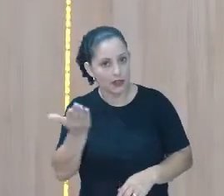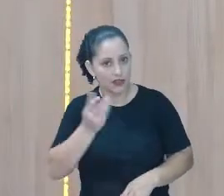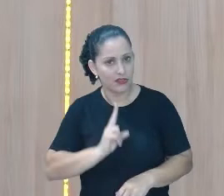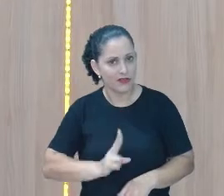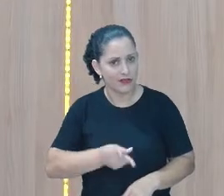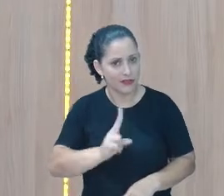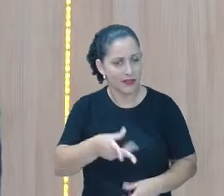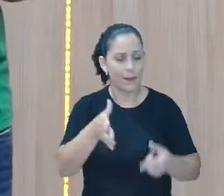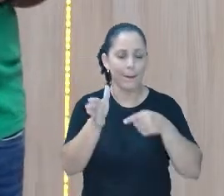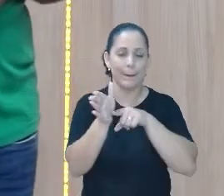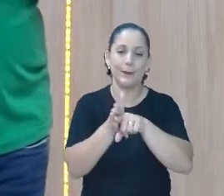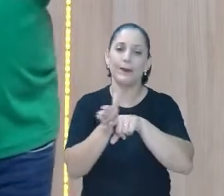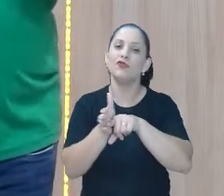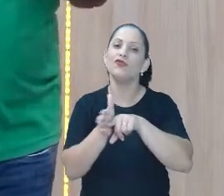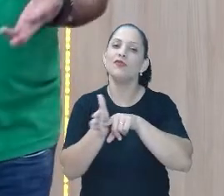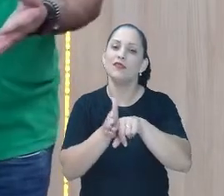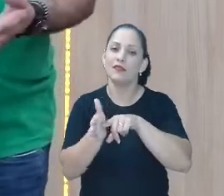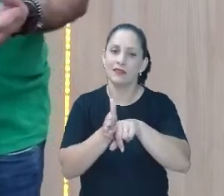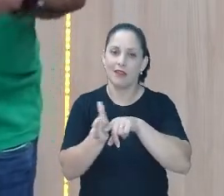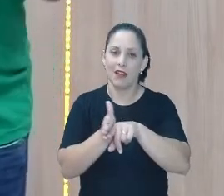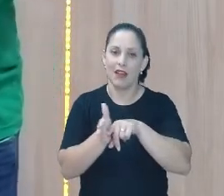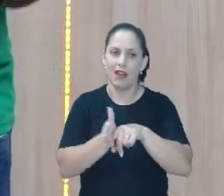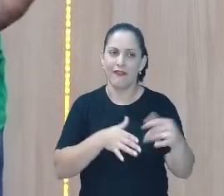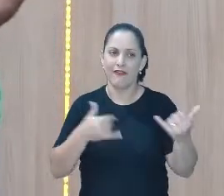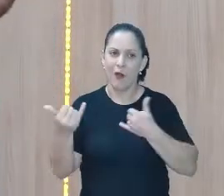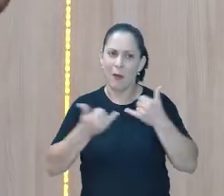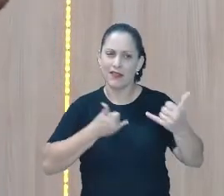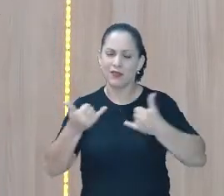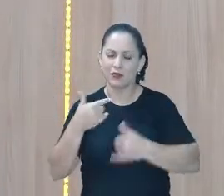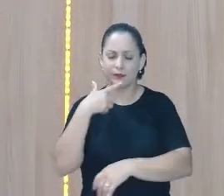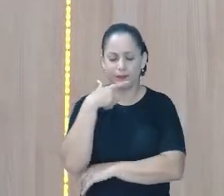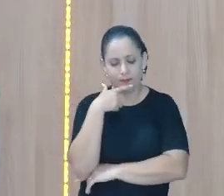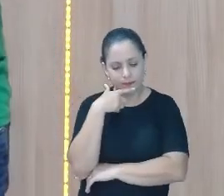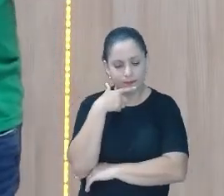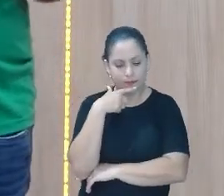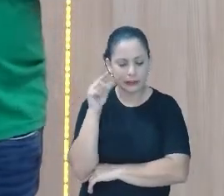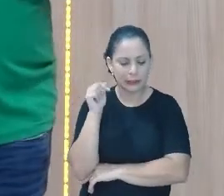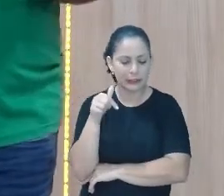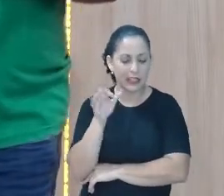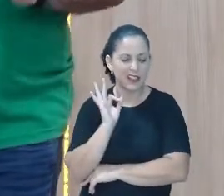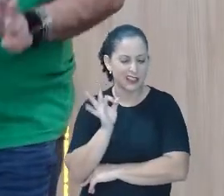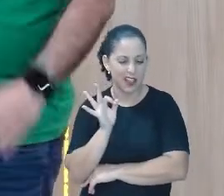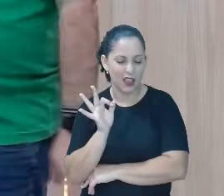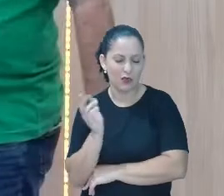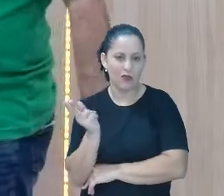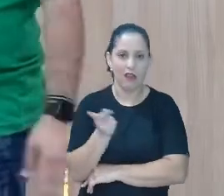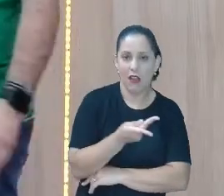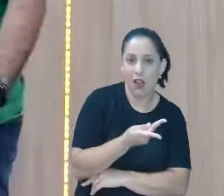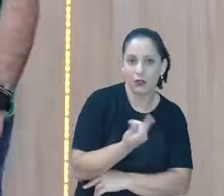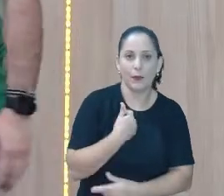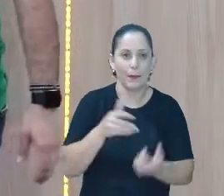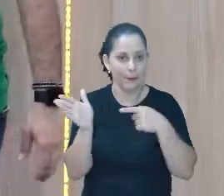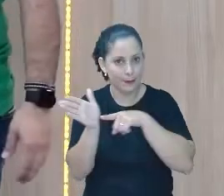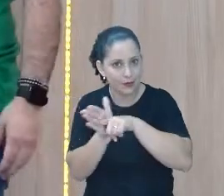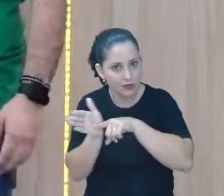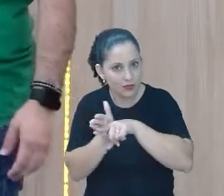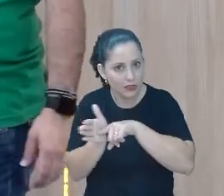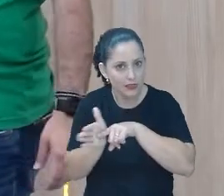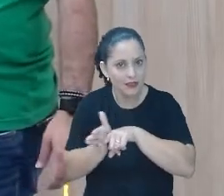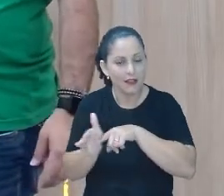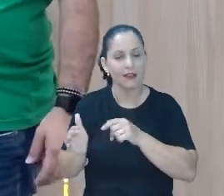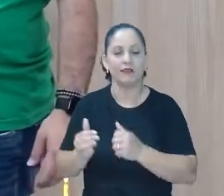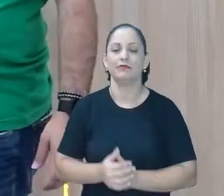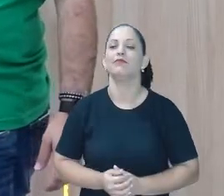pesquisar quando receberem uma informação que vocês não têm tanta certeza, para não cair aí na questão das fake news. Mas a gente estava